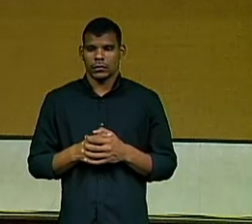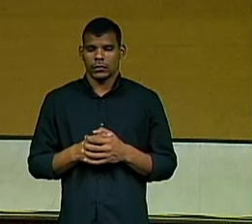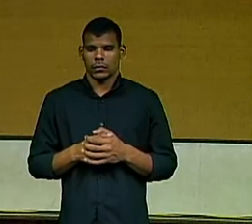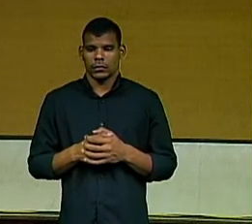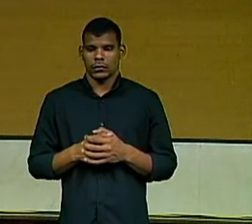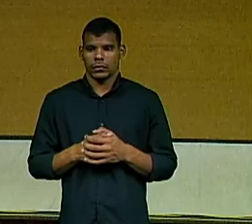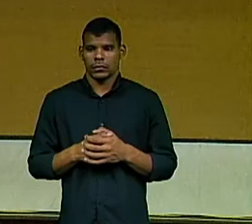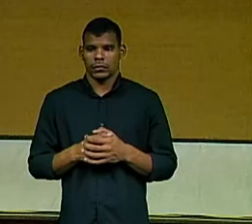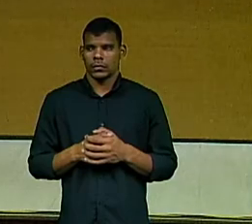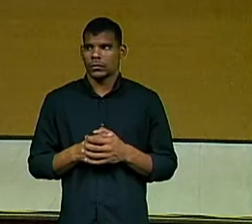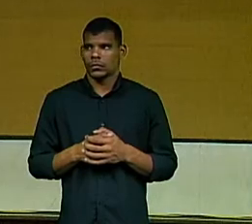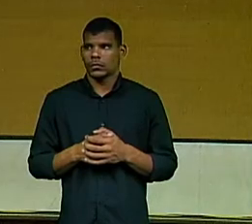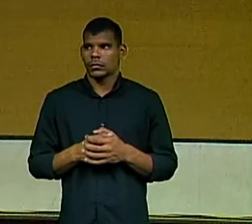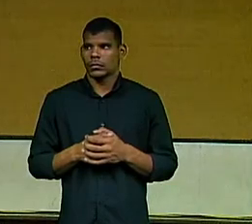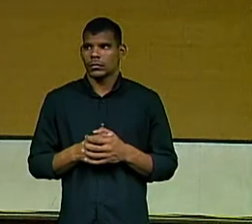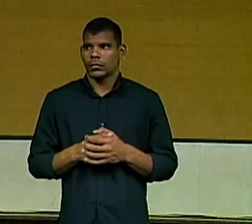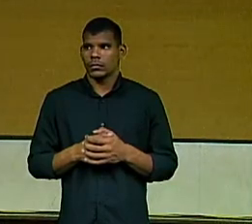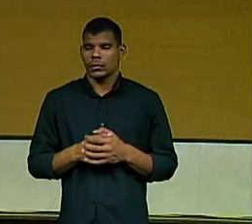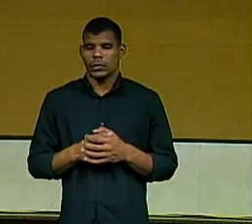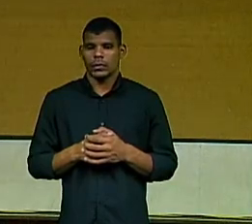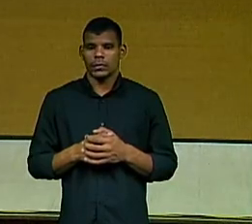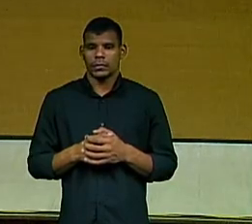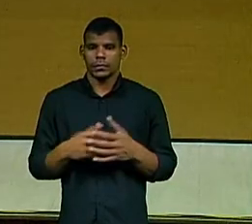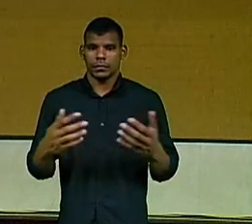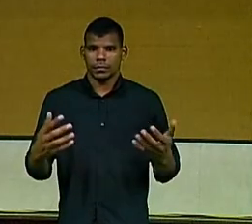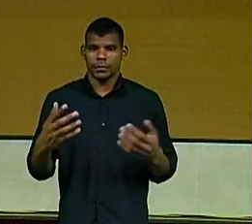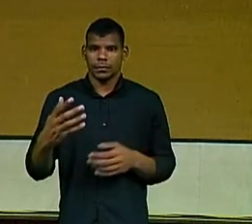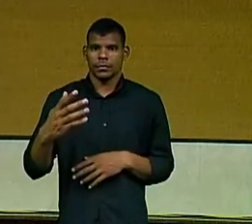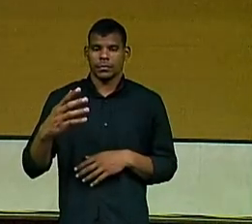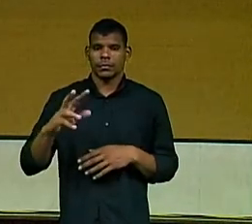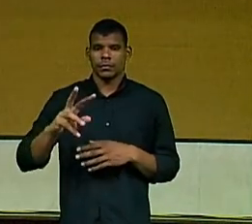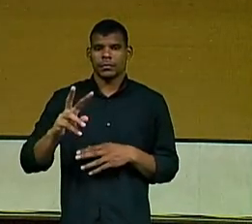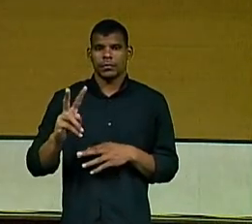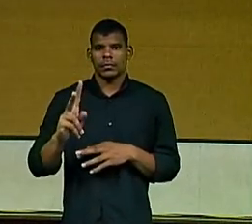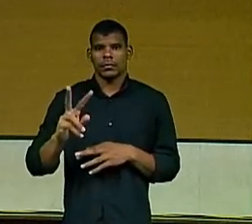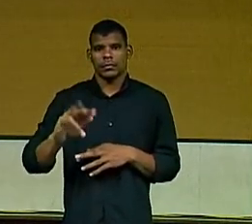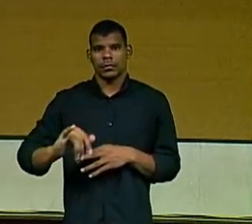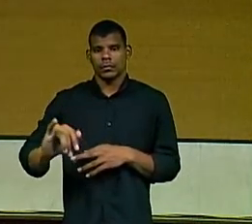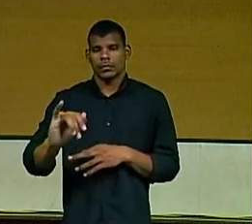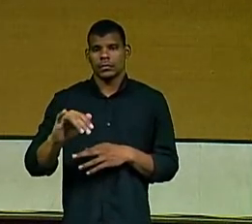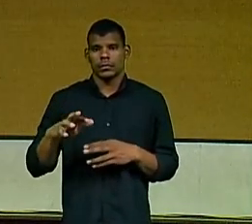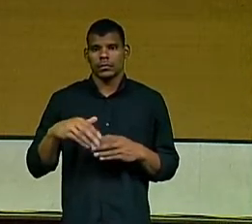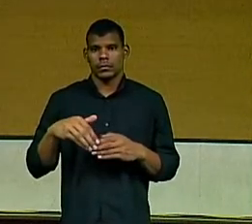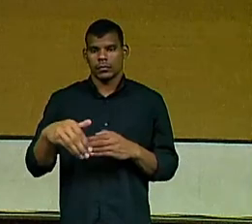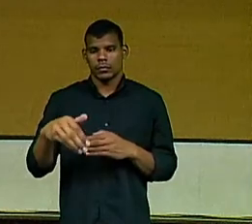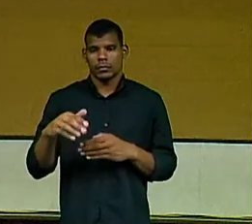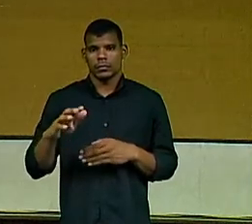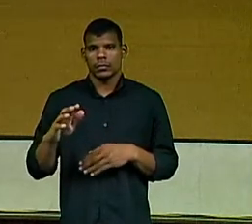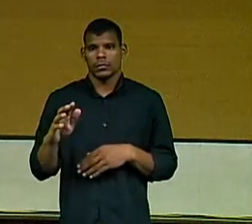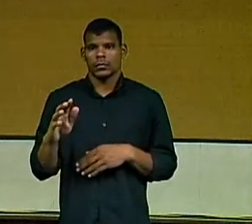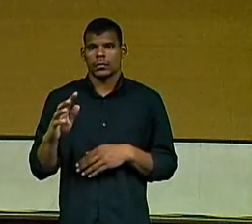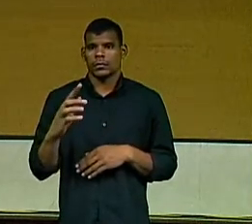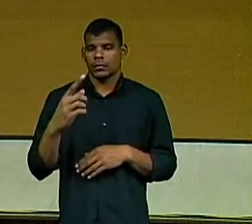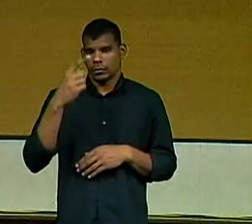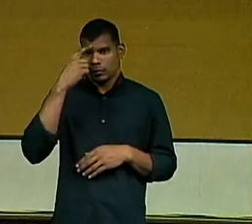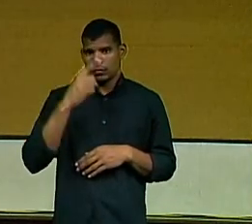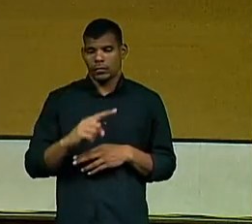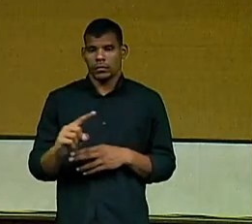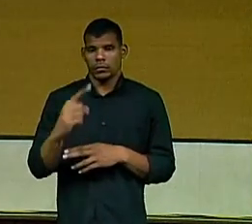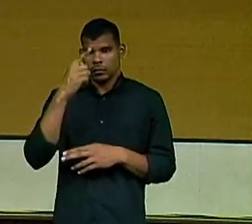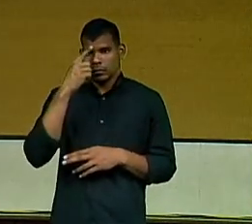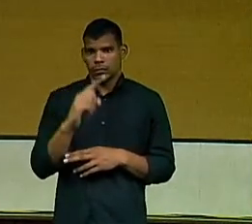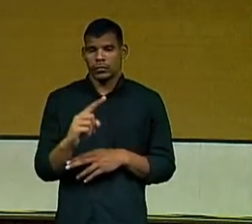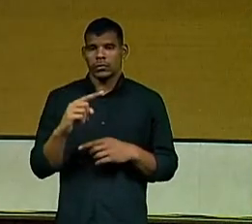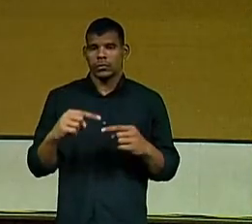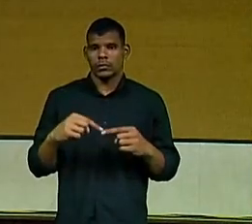dentro do congresso que tinha muita congresso o processo dele dura um mês e meio mais ou menos e um dia antes do Senado bateu